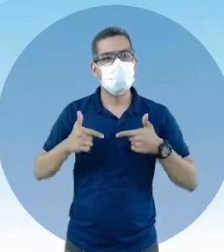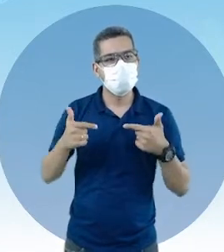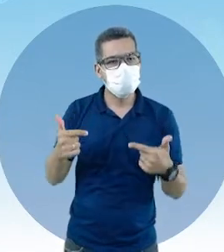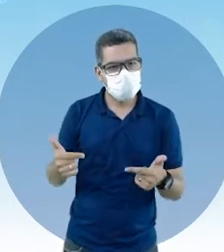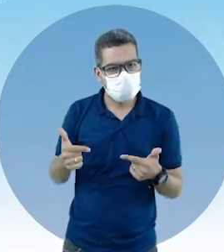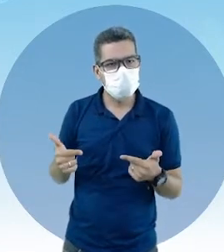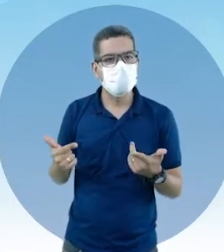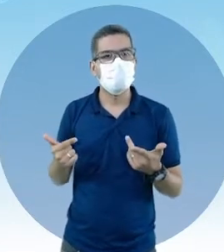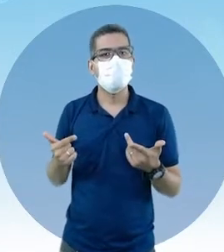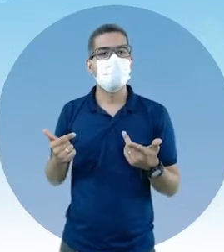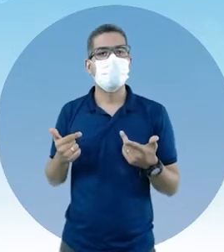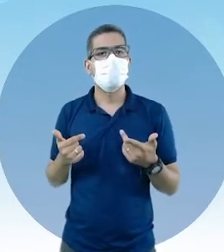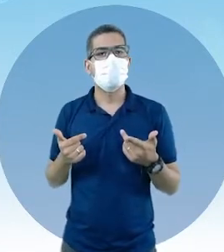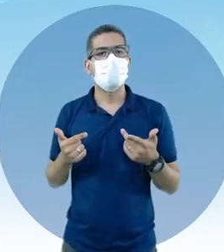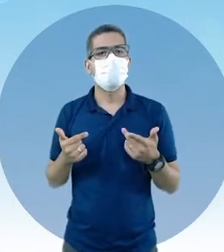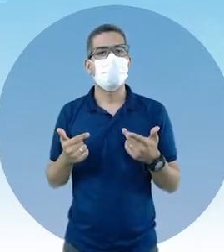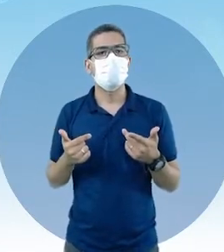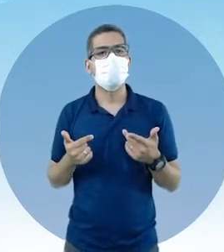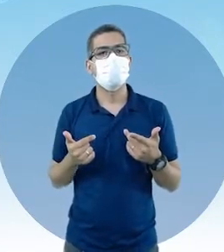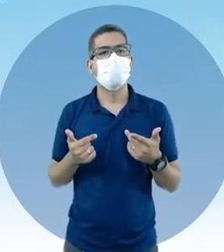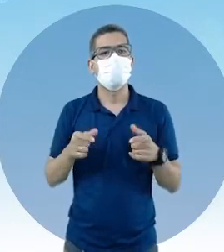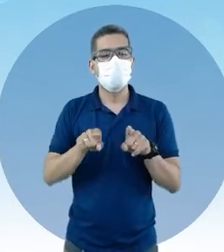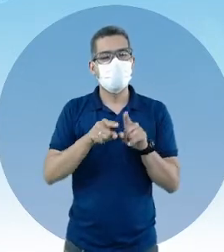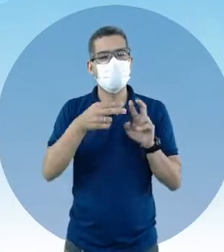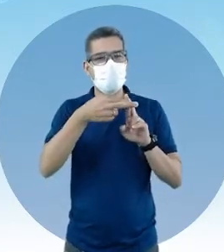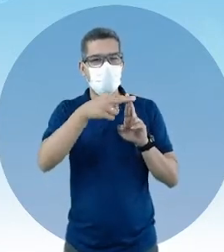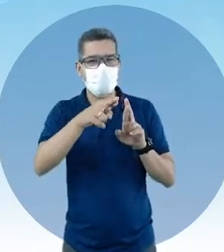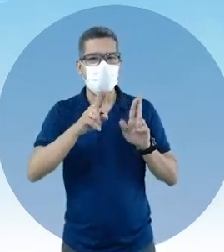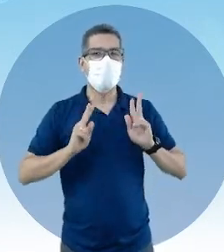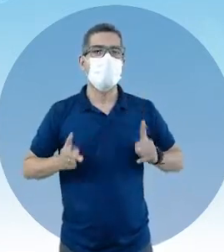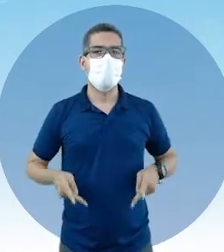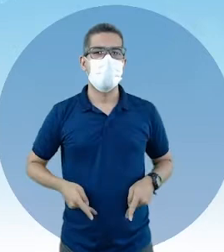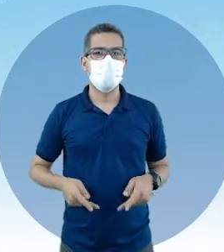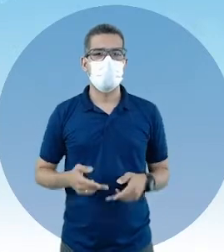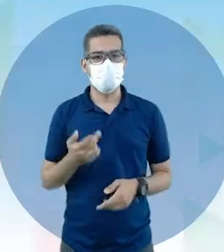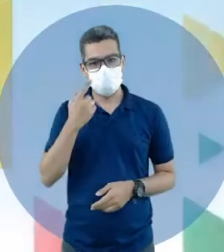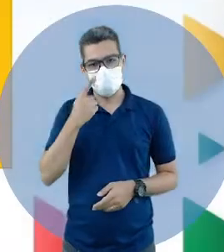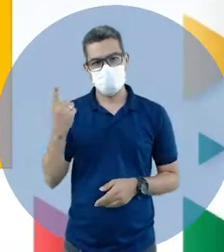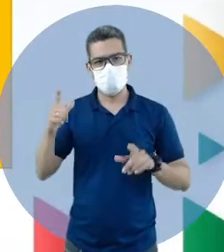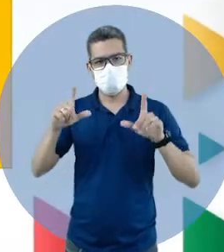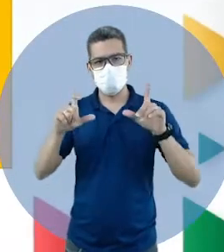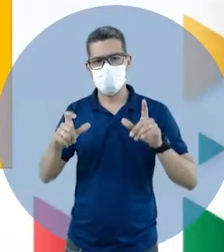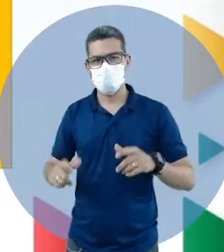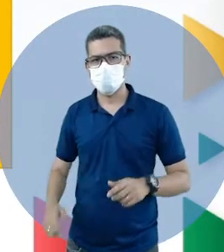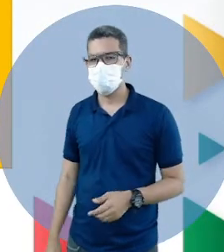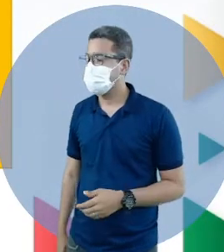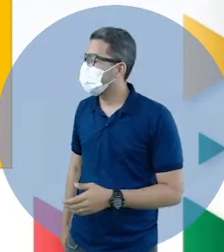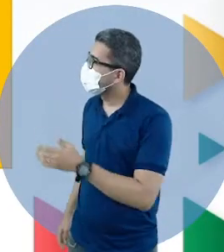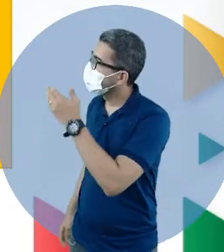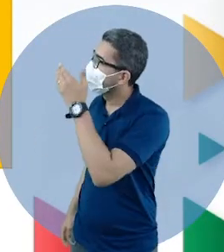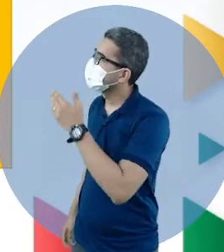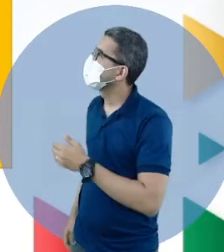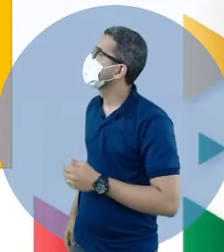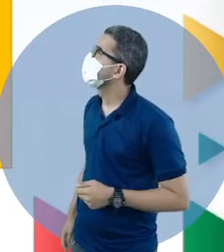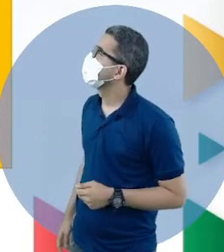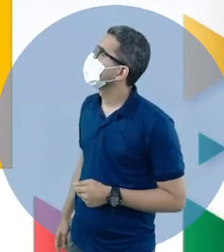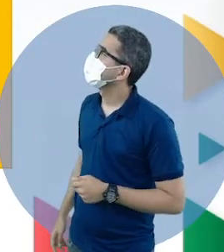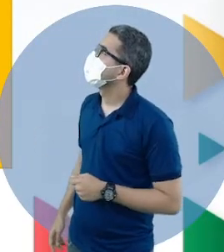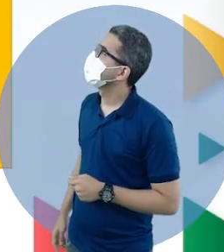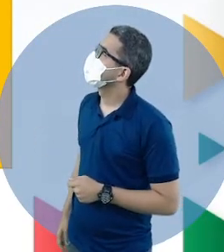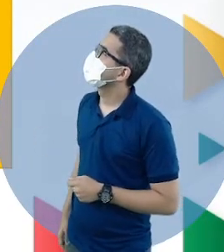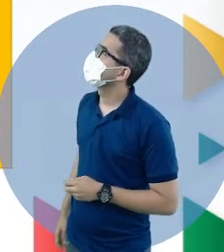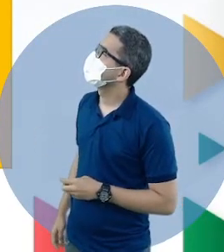da integridade humana e das religiões. Trago para vocês uma foto do Papa que substituiu João